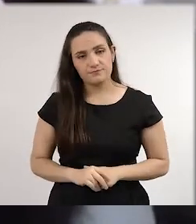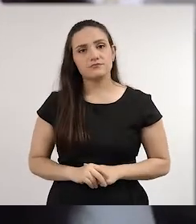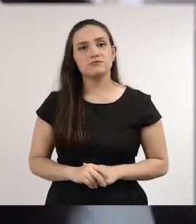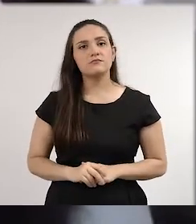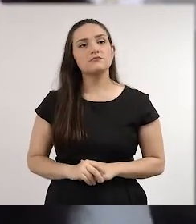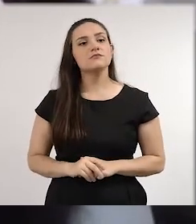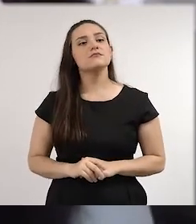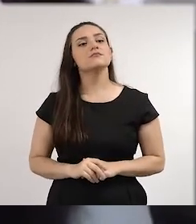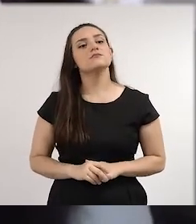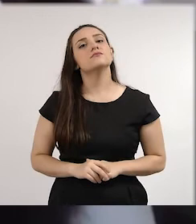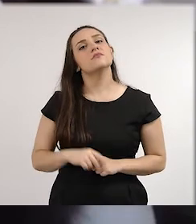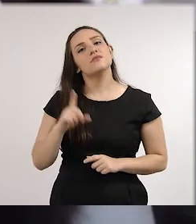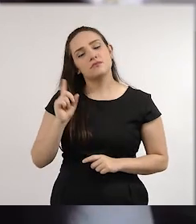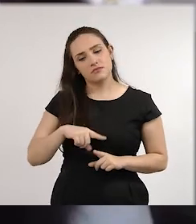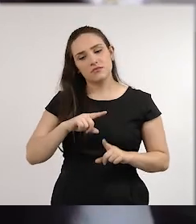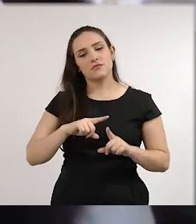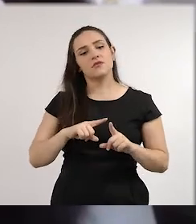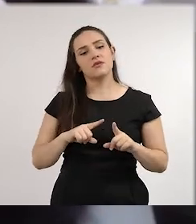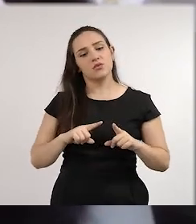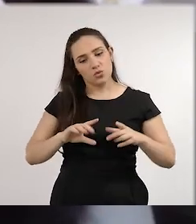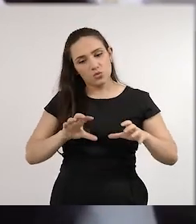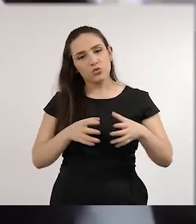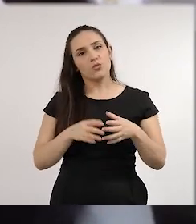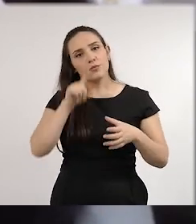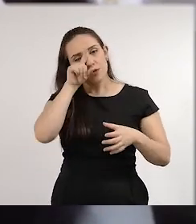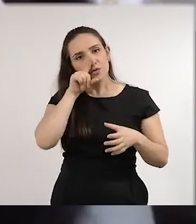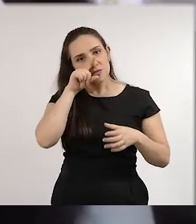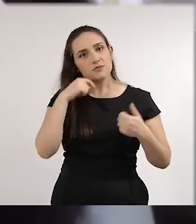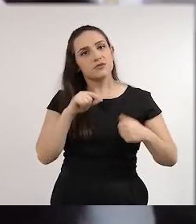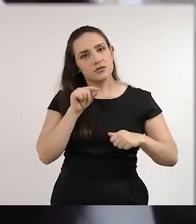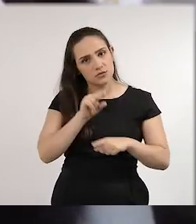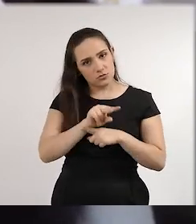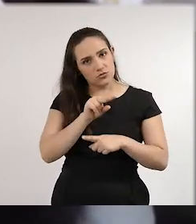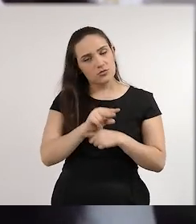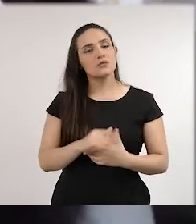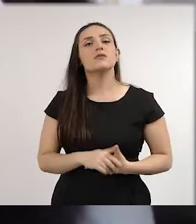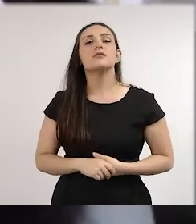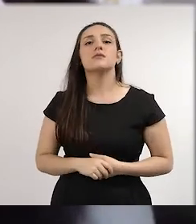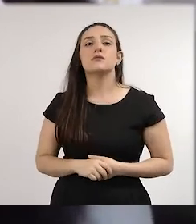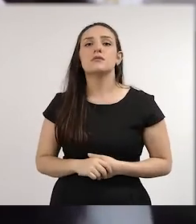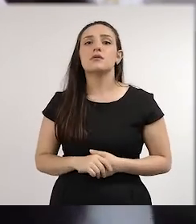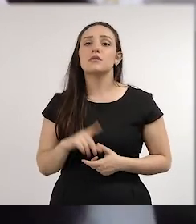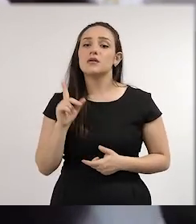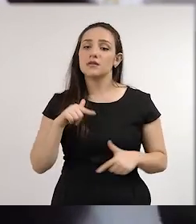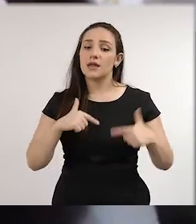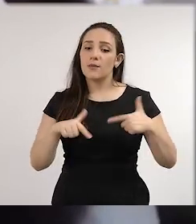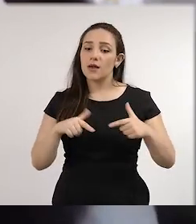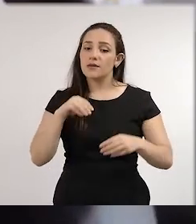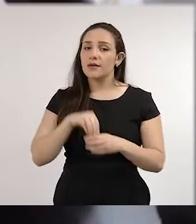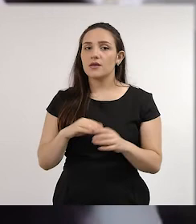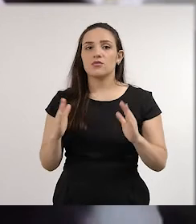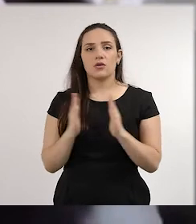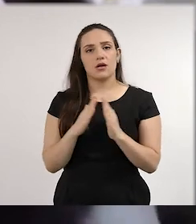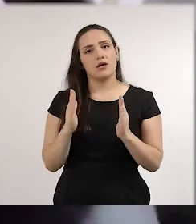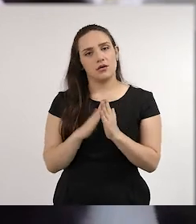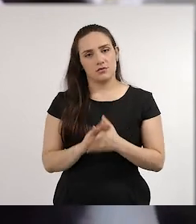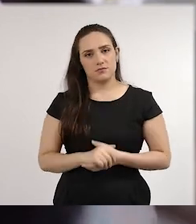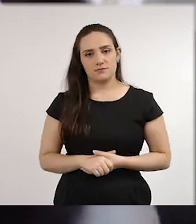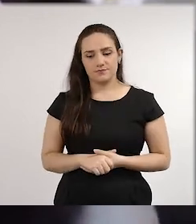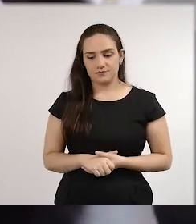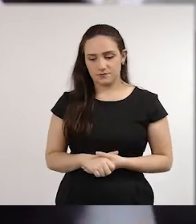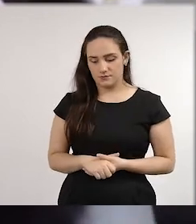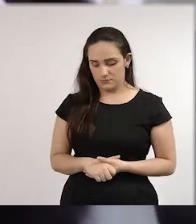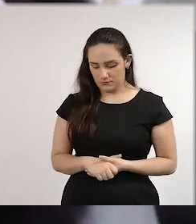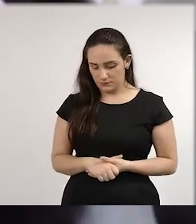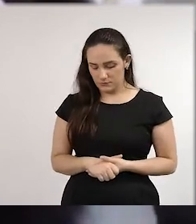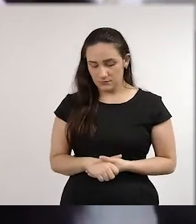grupo de risco, então a gente tem que oferecer para a gestante home office, tá? A prática de fazer o que